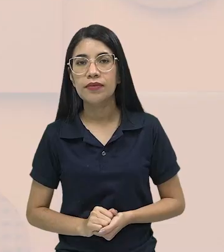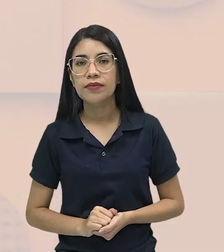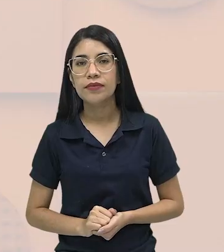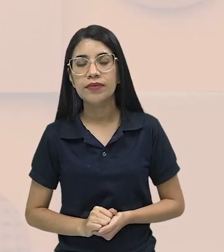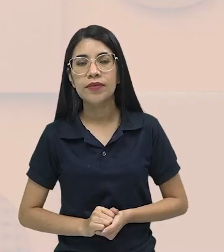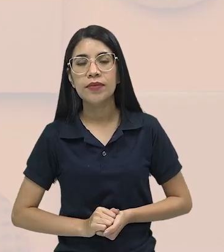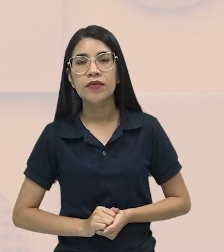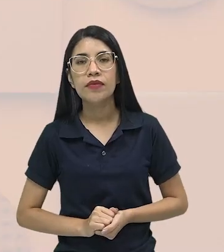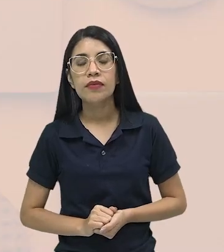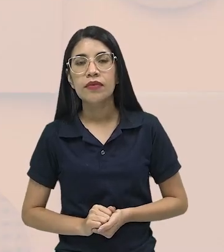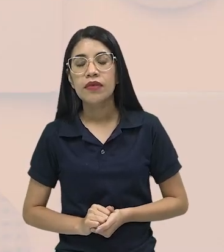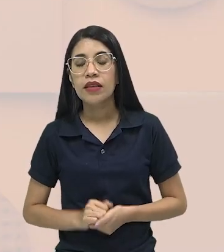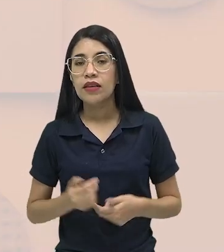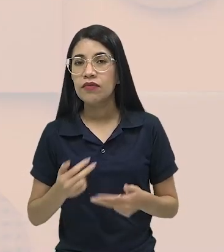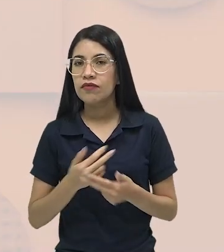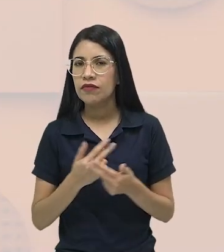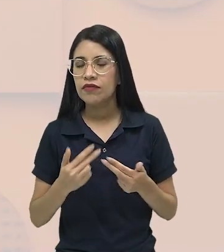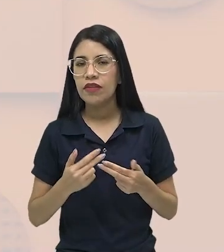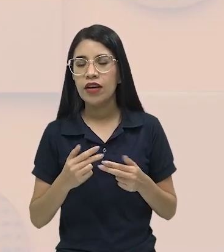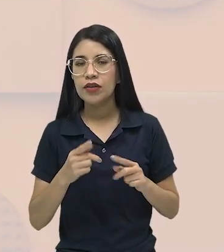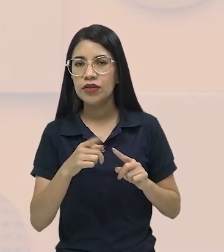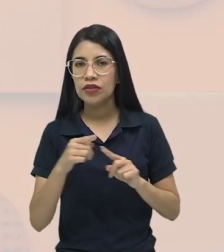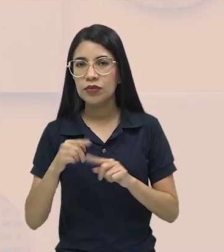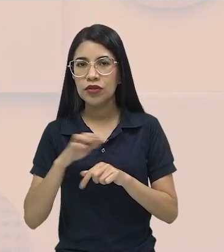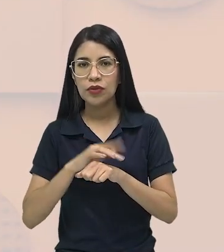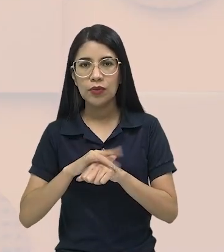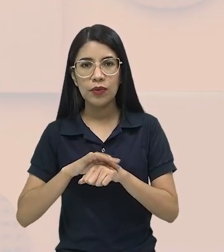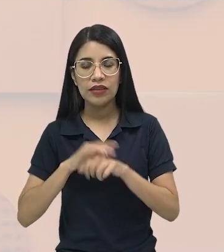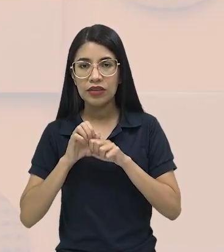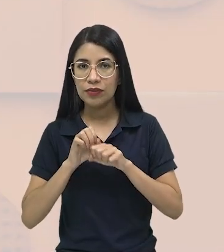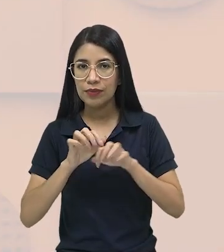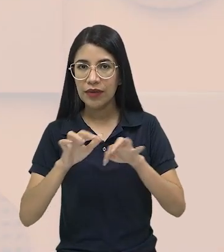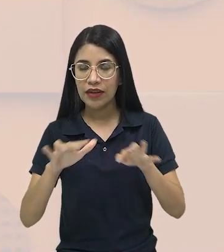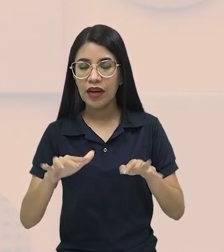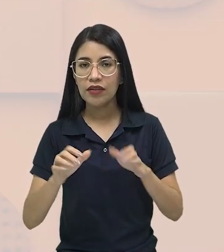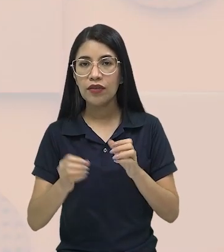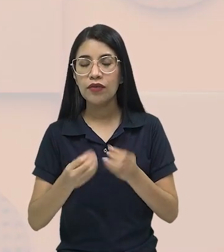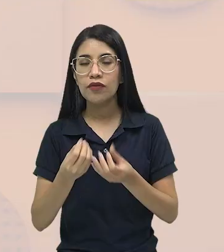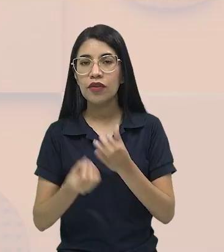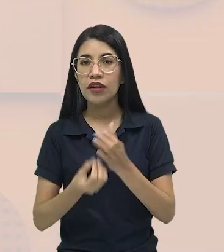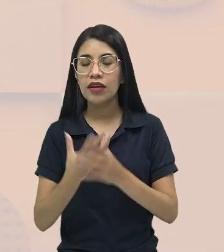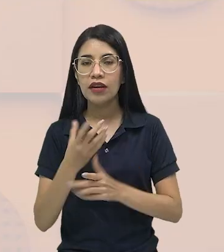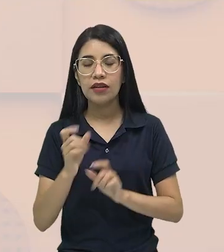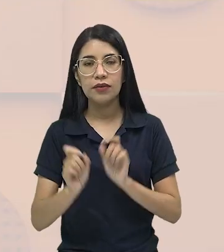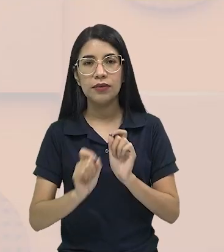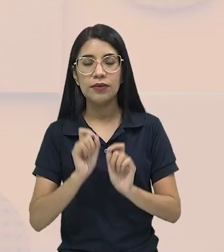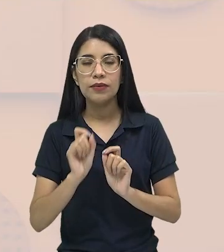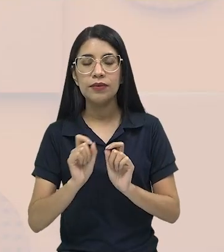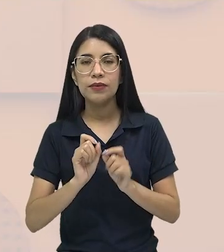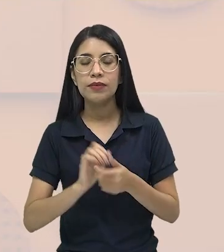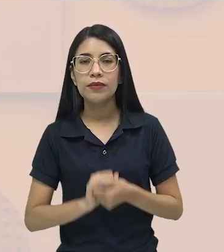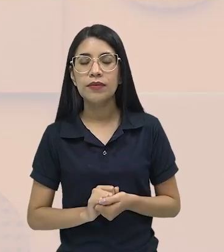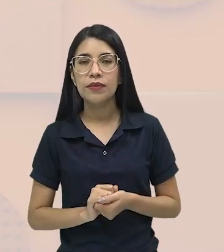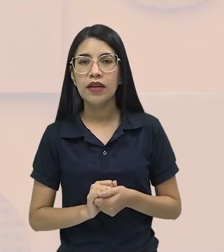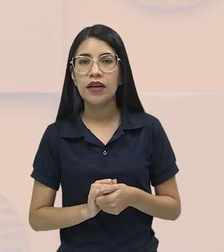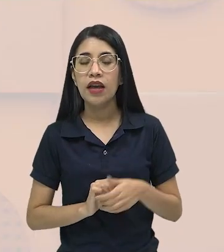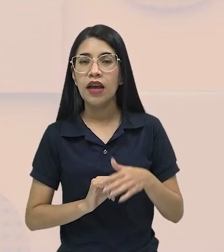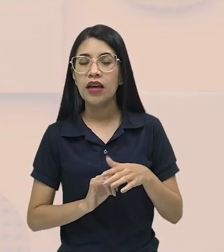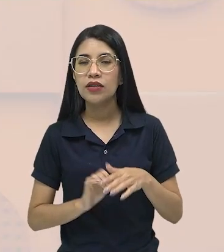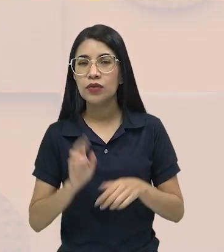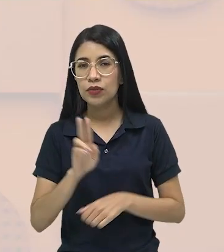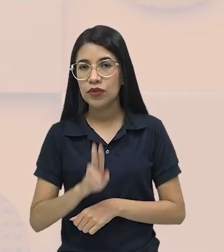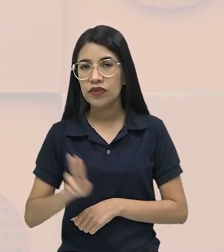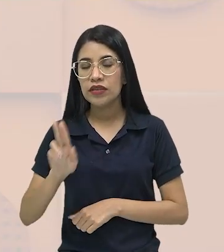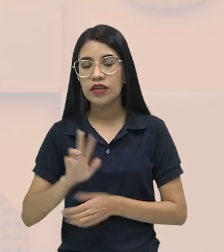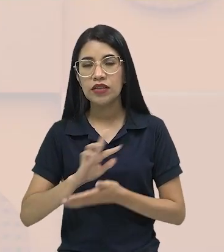que muitas doenças eram disseminadas, a gente vai ver, então, a criação, né, das primeiras universidades,